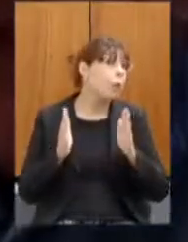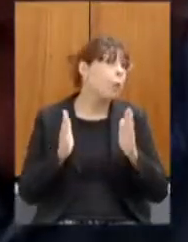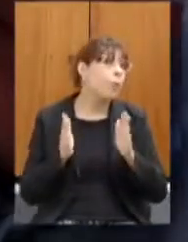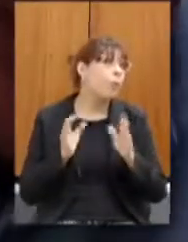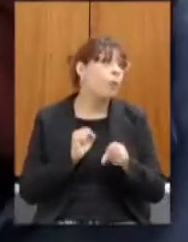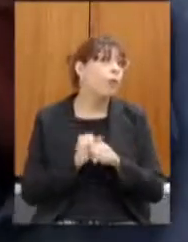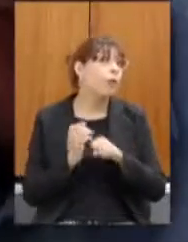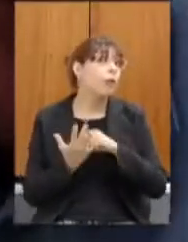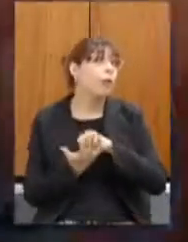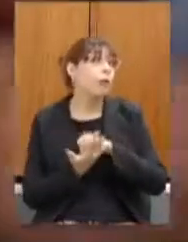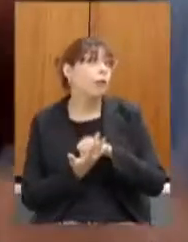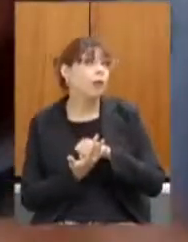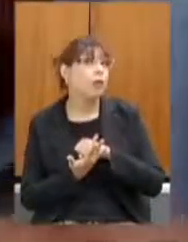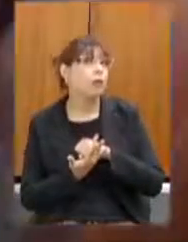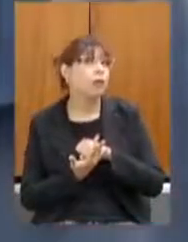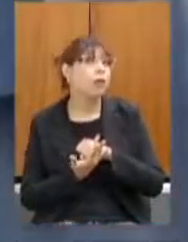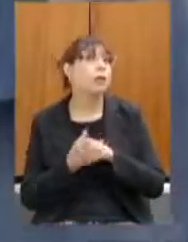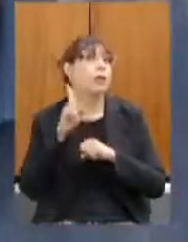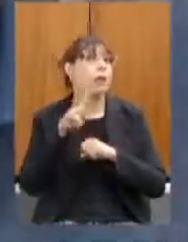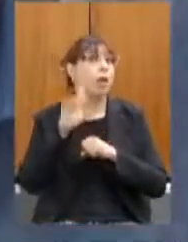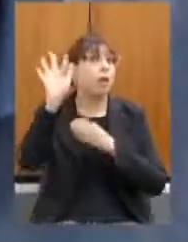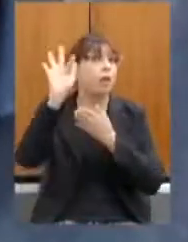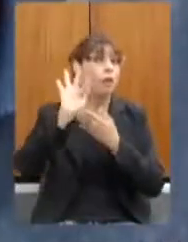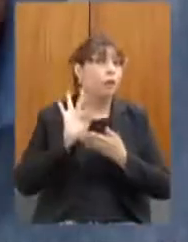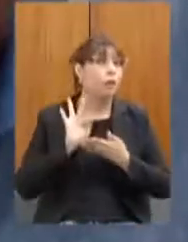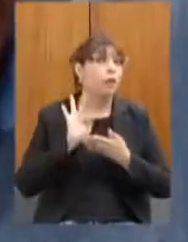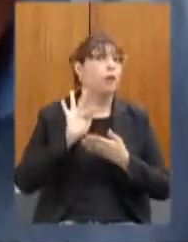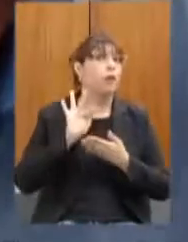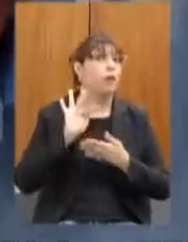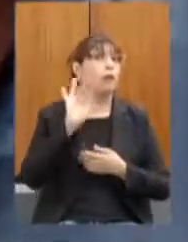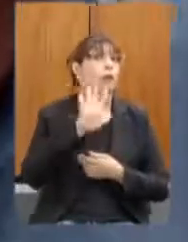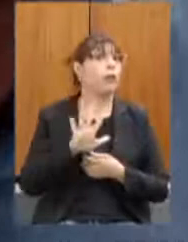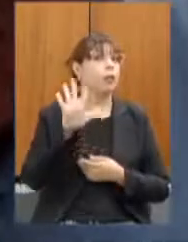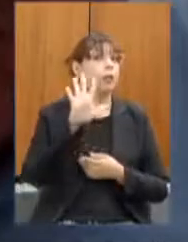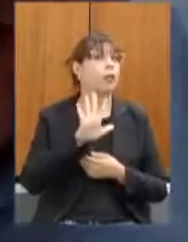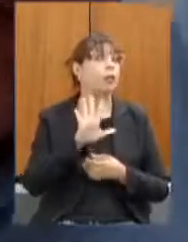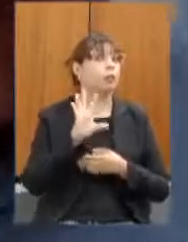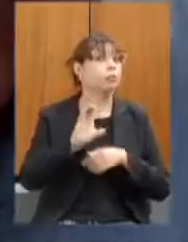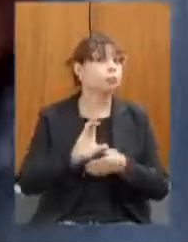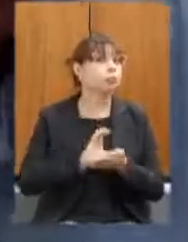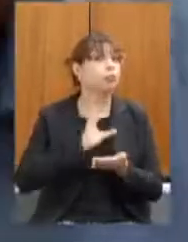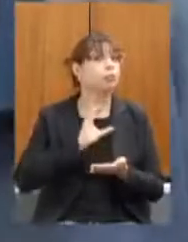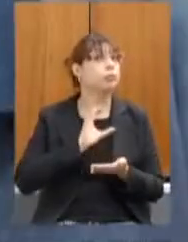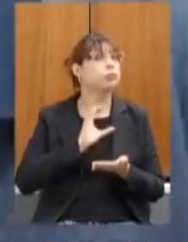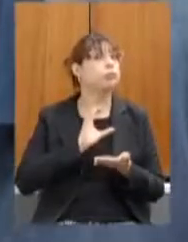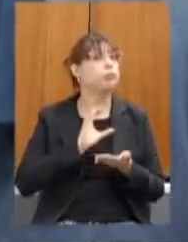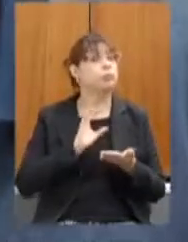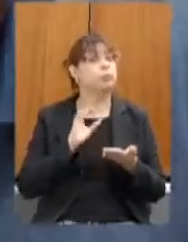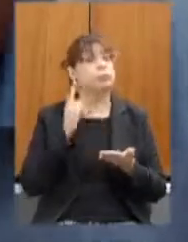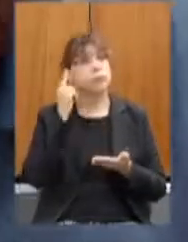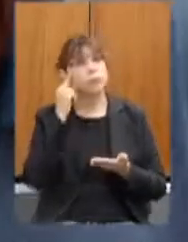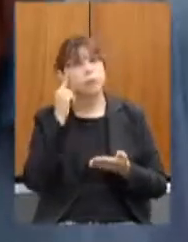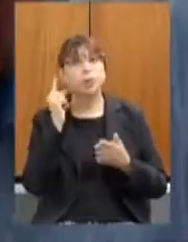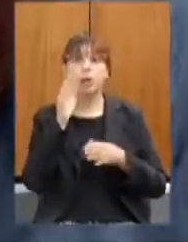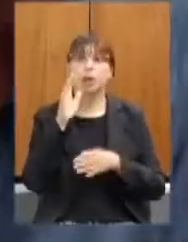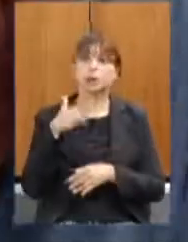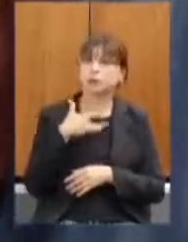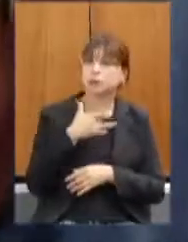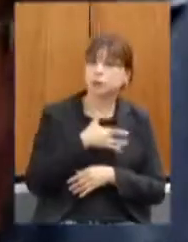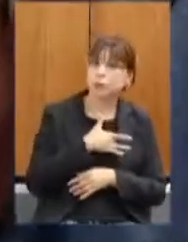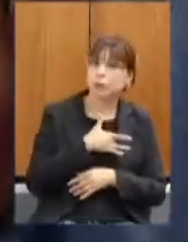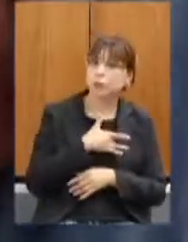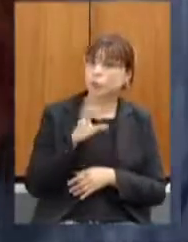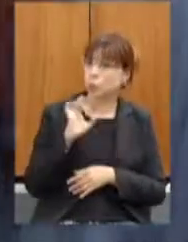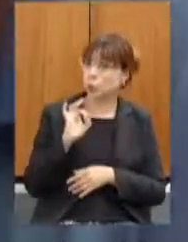pandemia que vem do governo federal governo estadual é em relação à saúde como um todo além da